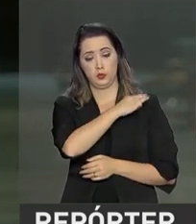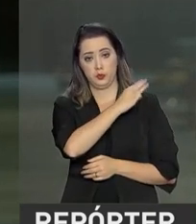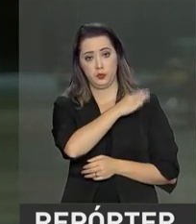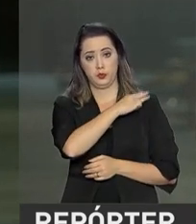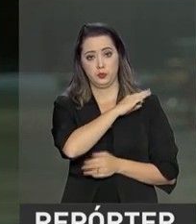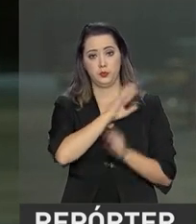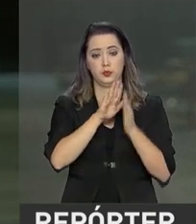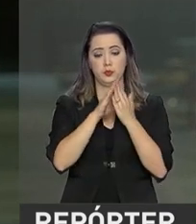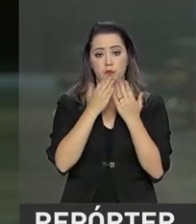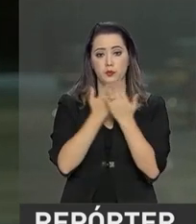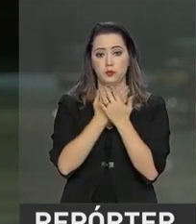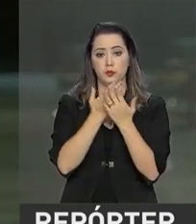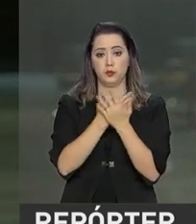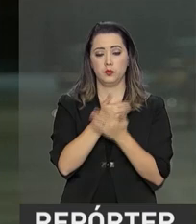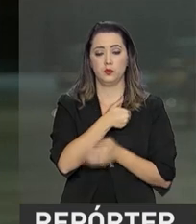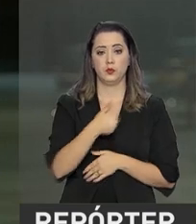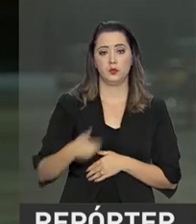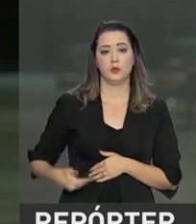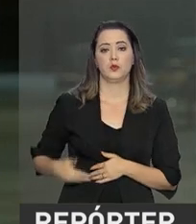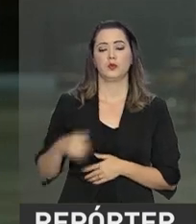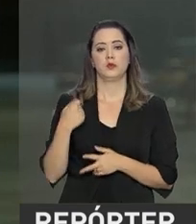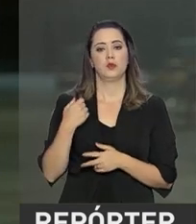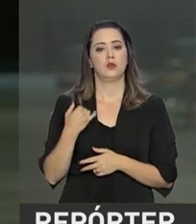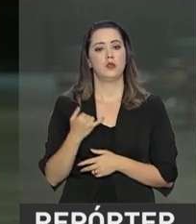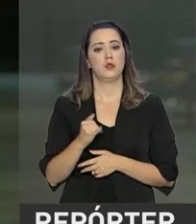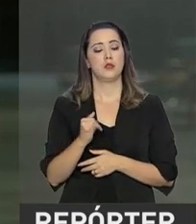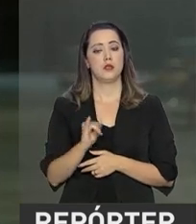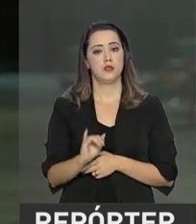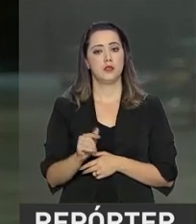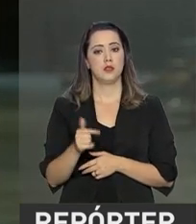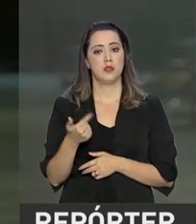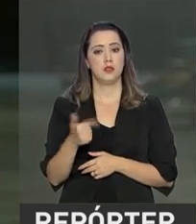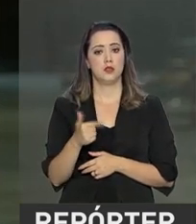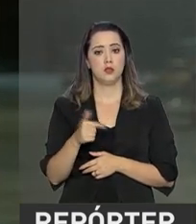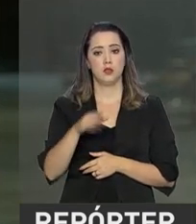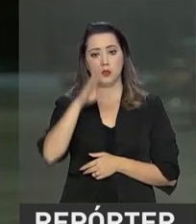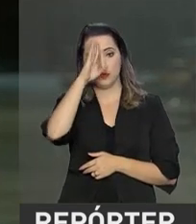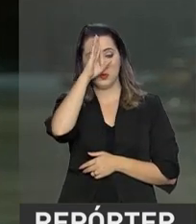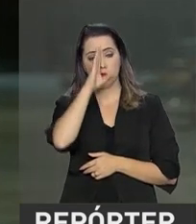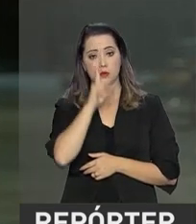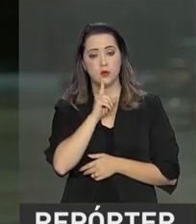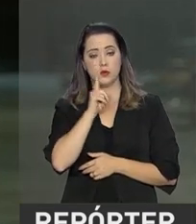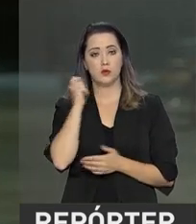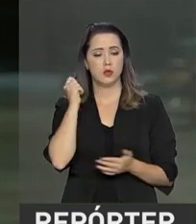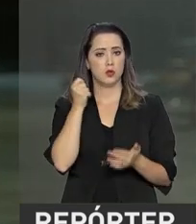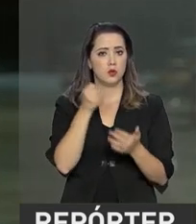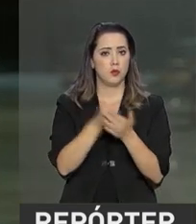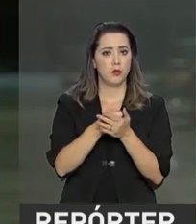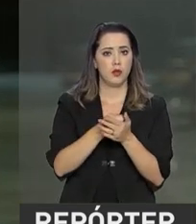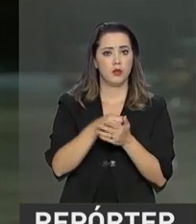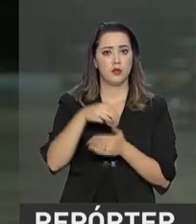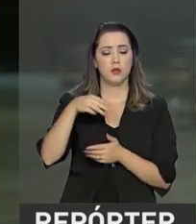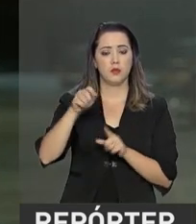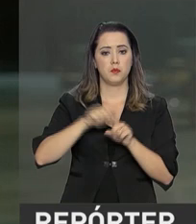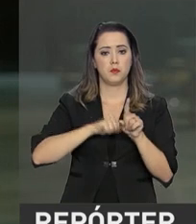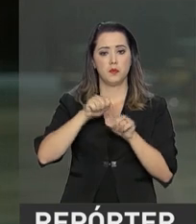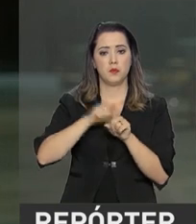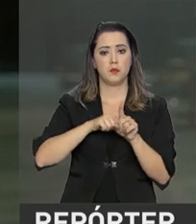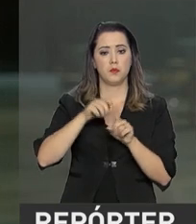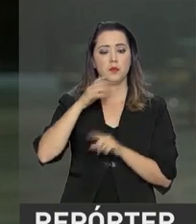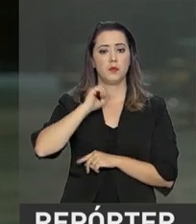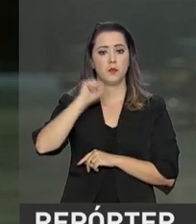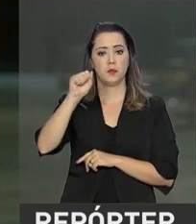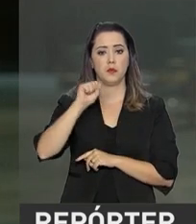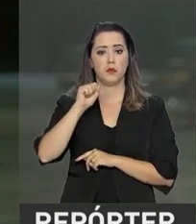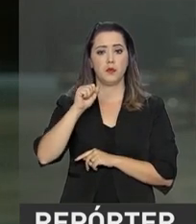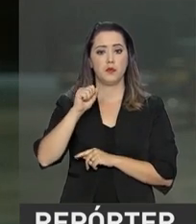da escola da rede pública que não solicitaram isenção de pagamento no mês de abril terão